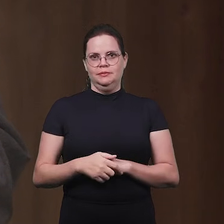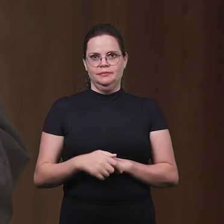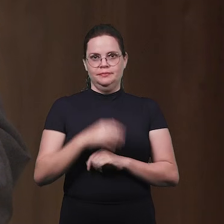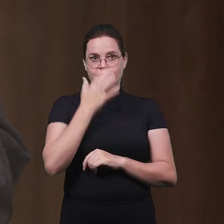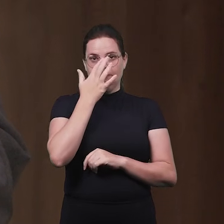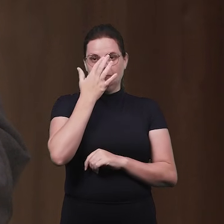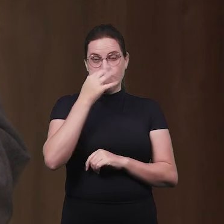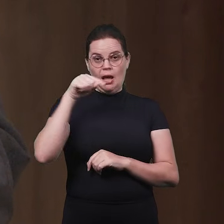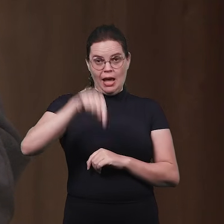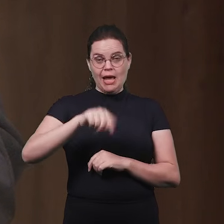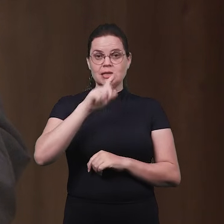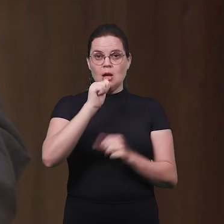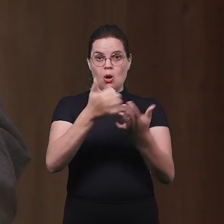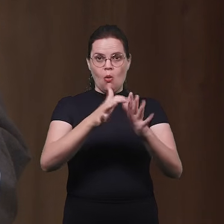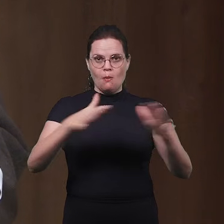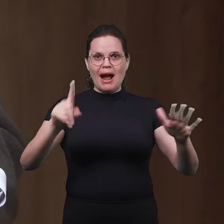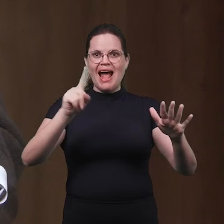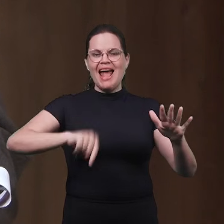Significa